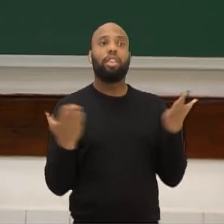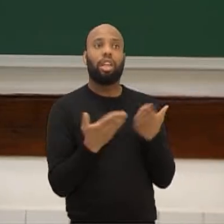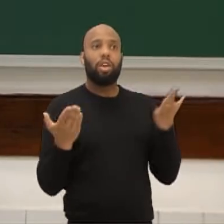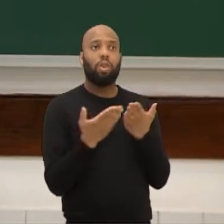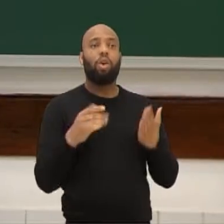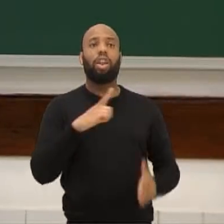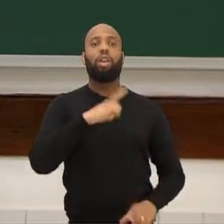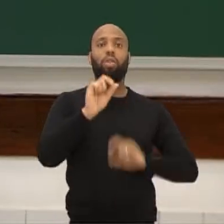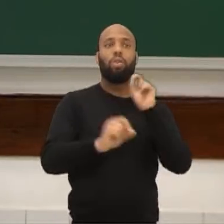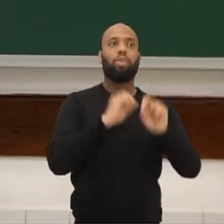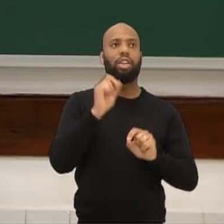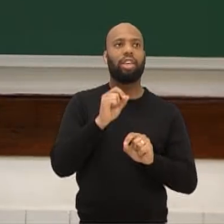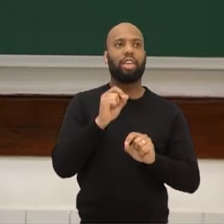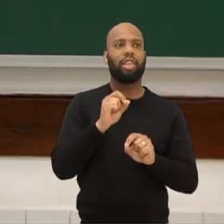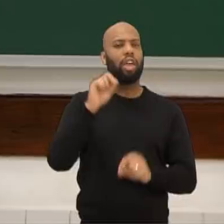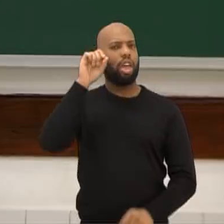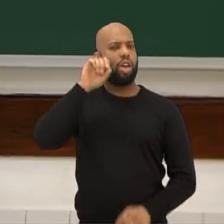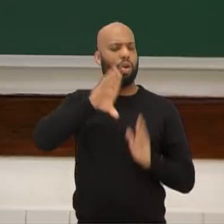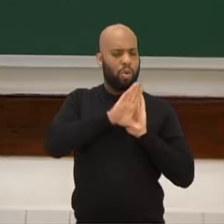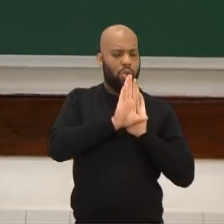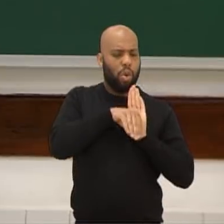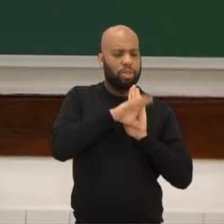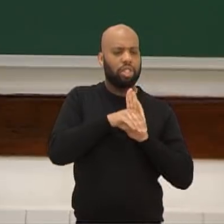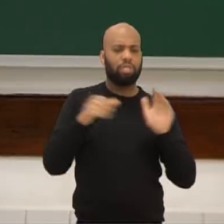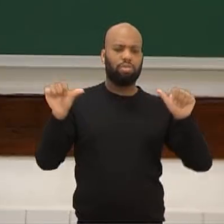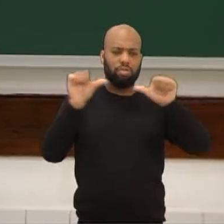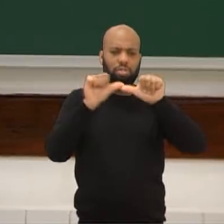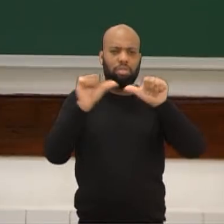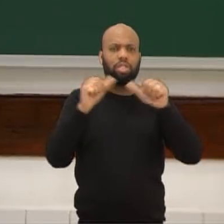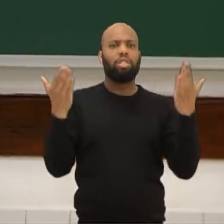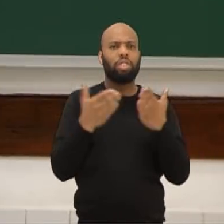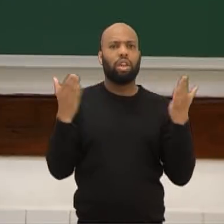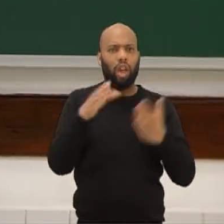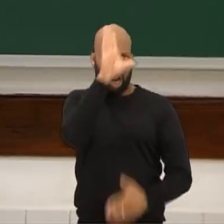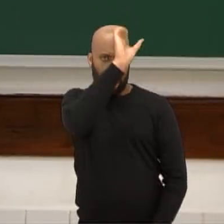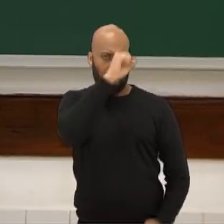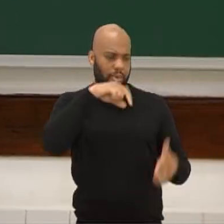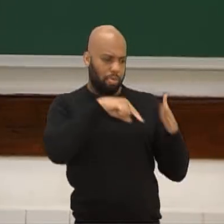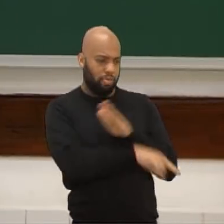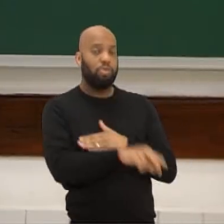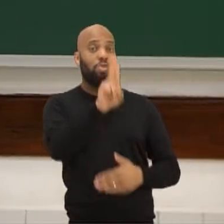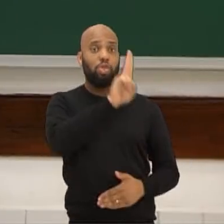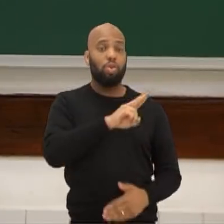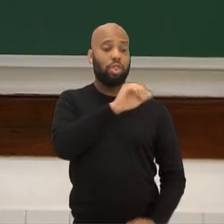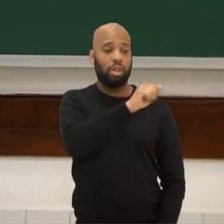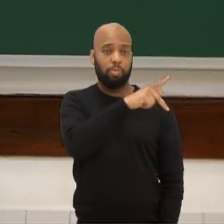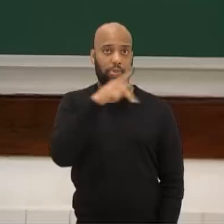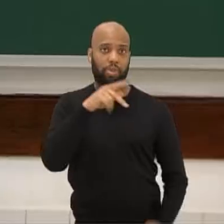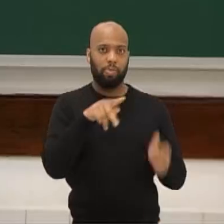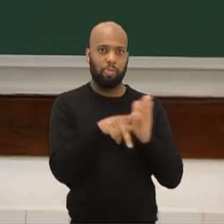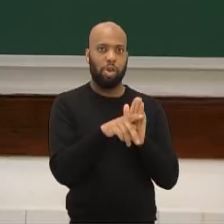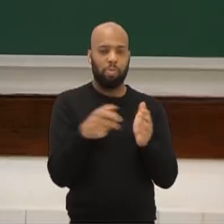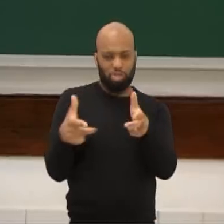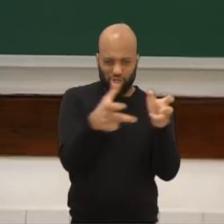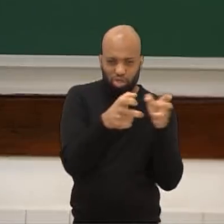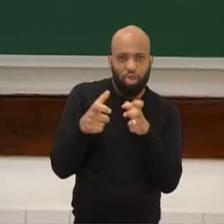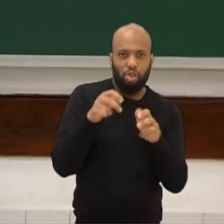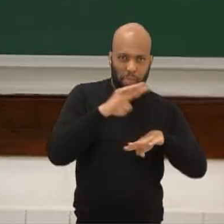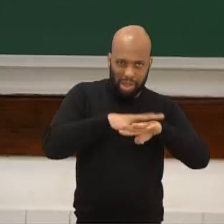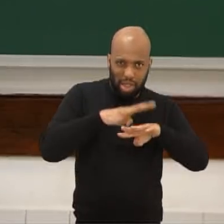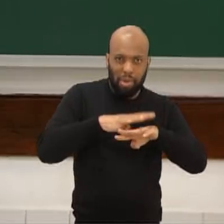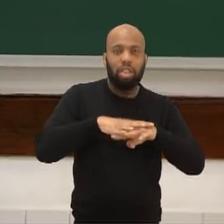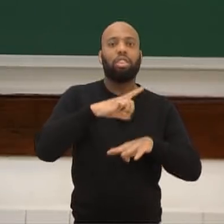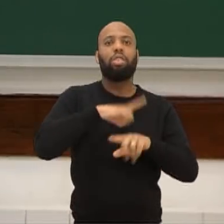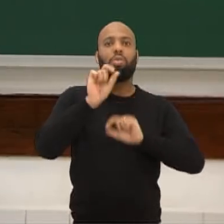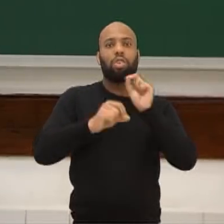Agora, nós vamos reforçar o conceito de simetria. Vamos utilizar a ferramenta do Matific onde nós temos